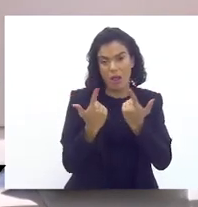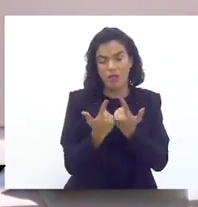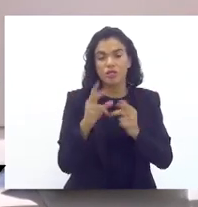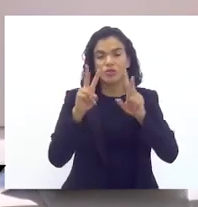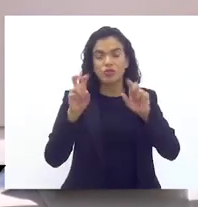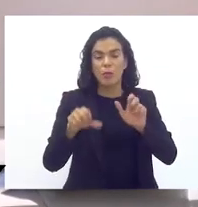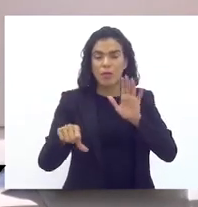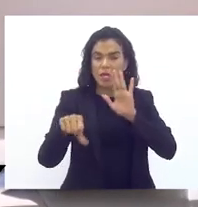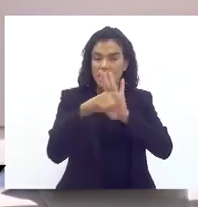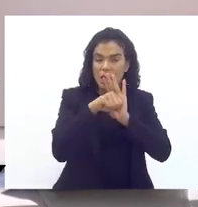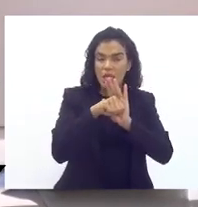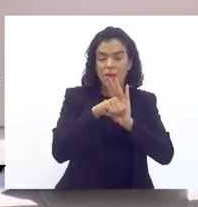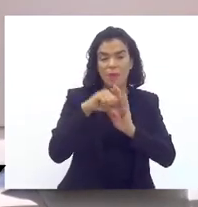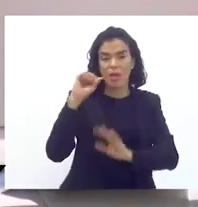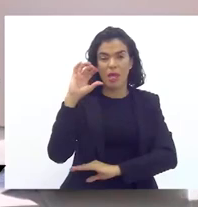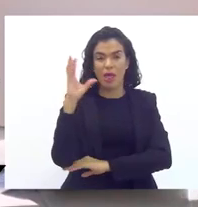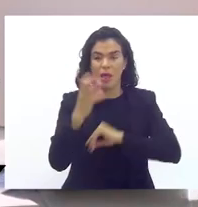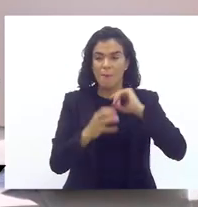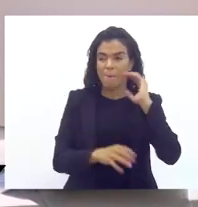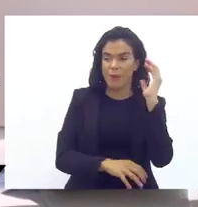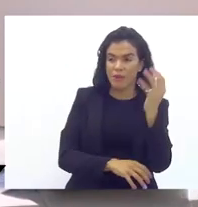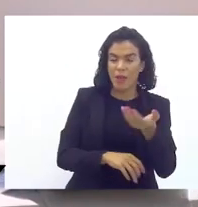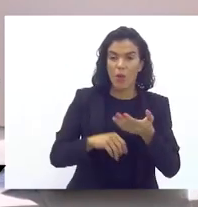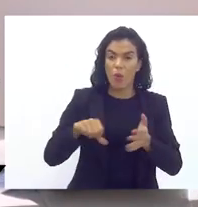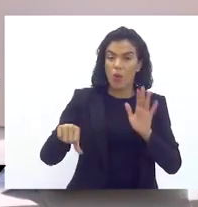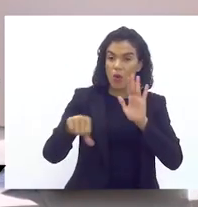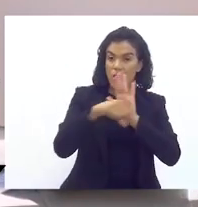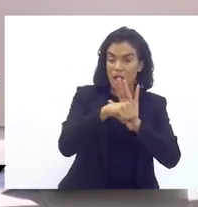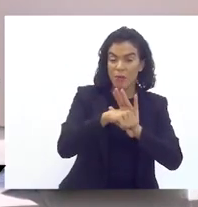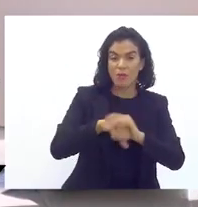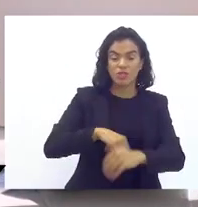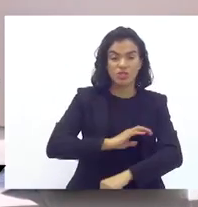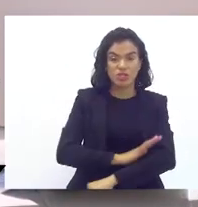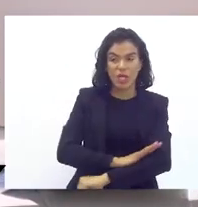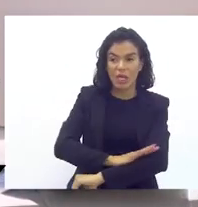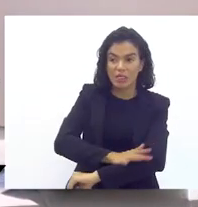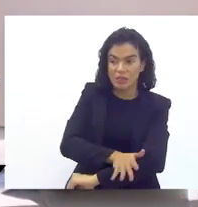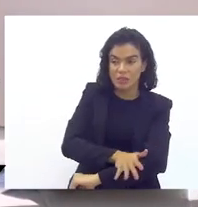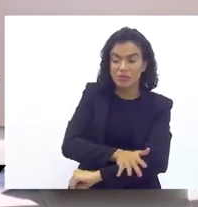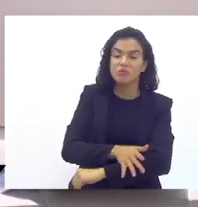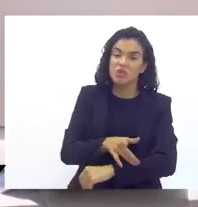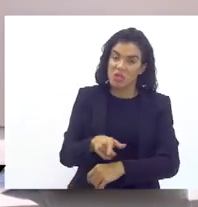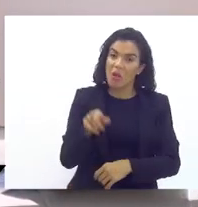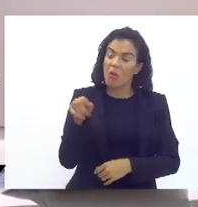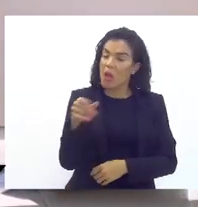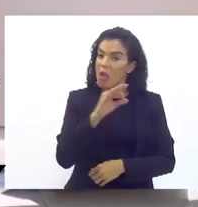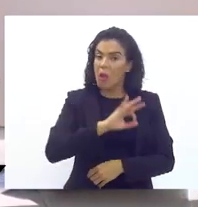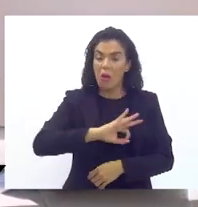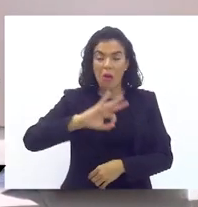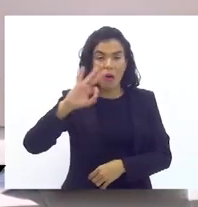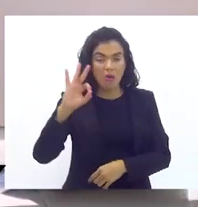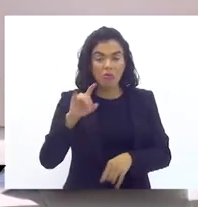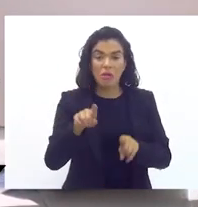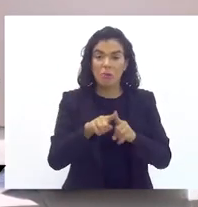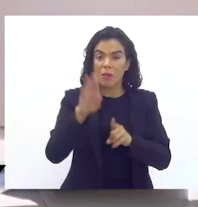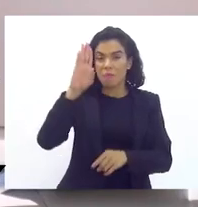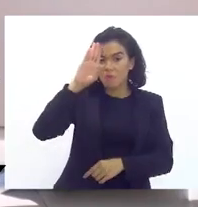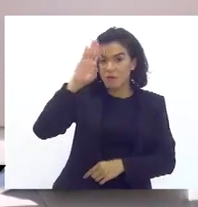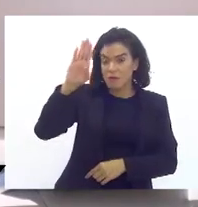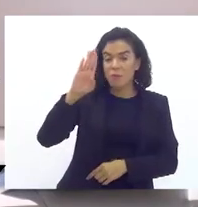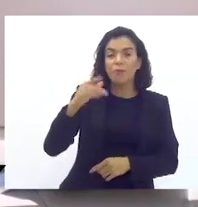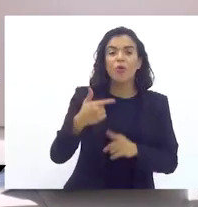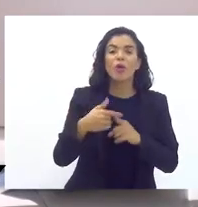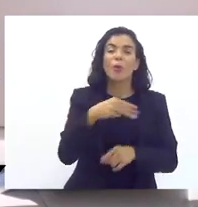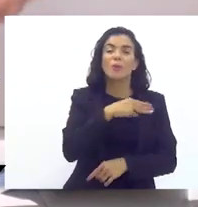ambientais crimes de racismo então ele tem sido sim um instrumento importante nesse caso é fundamental porque